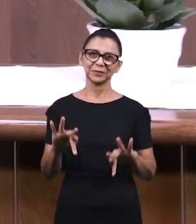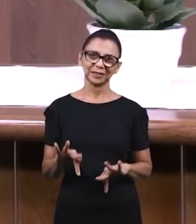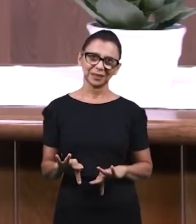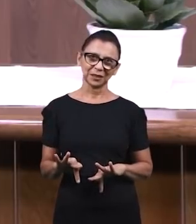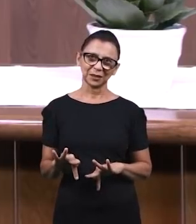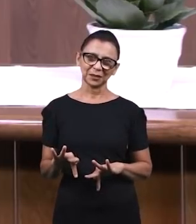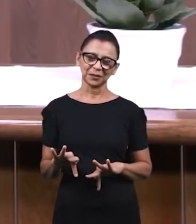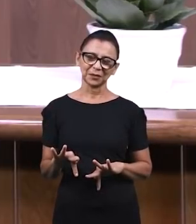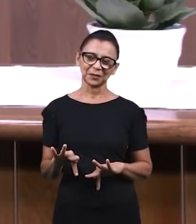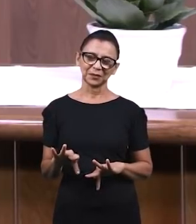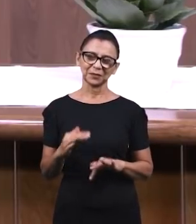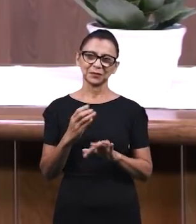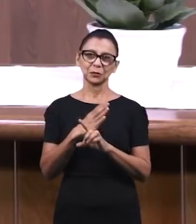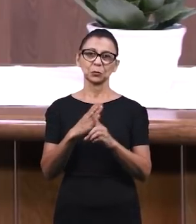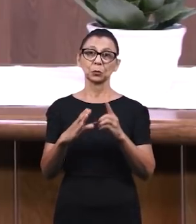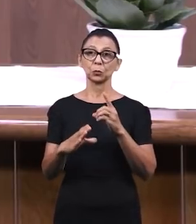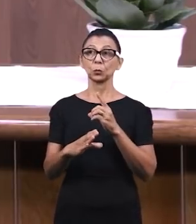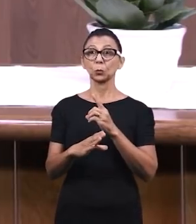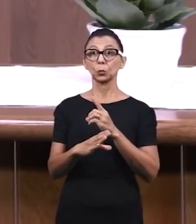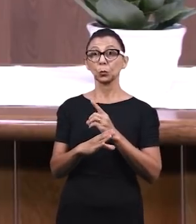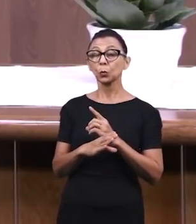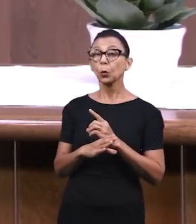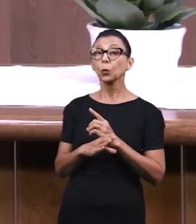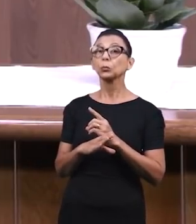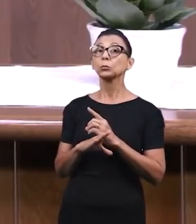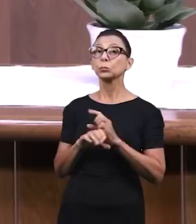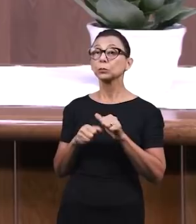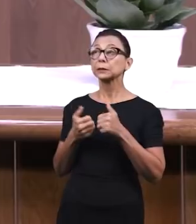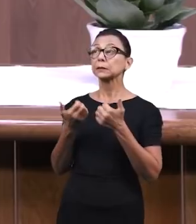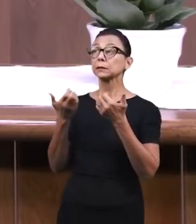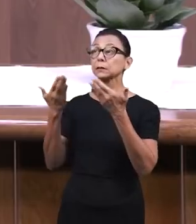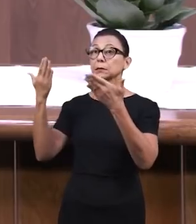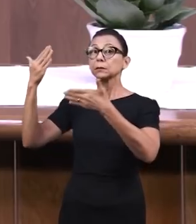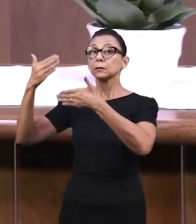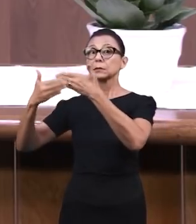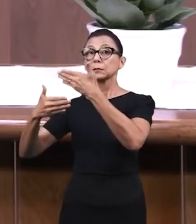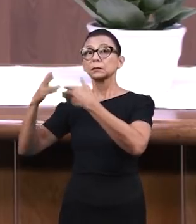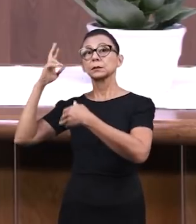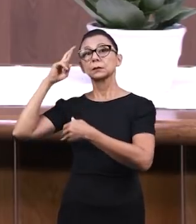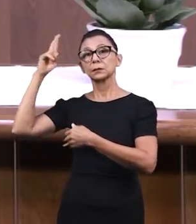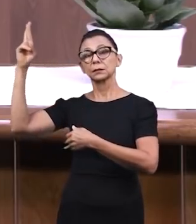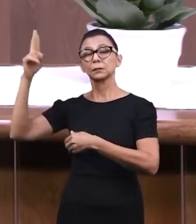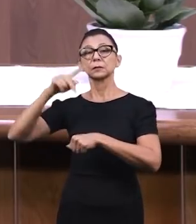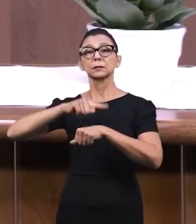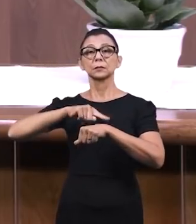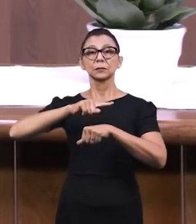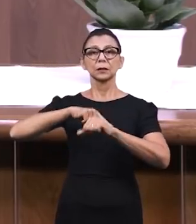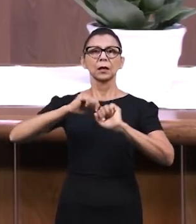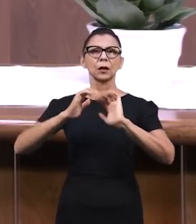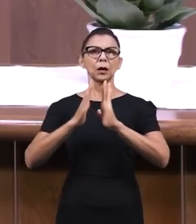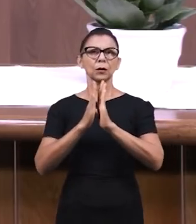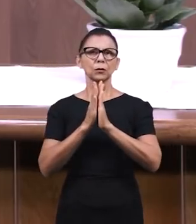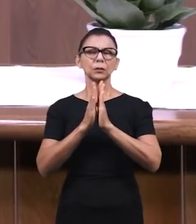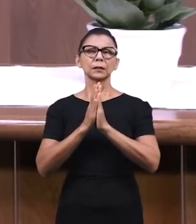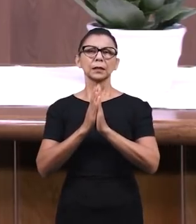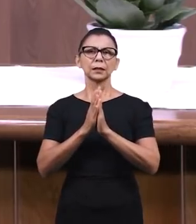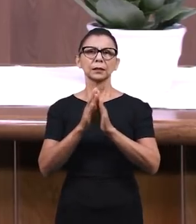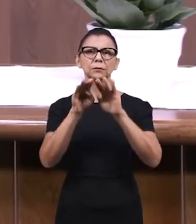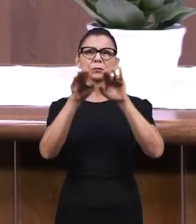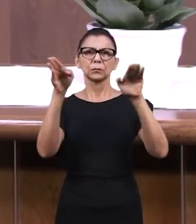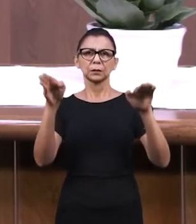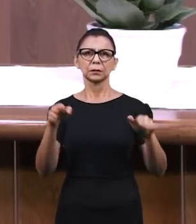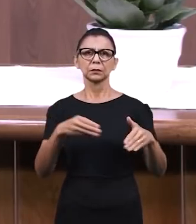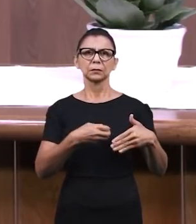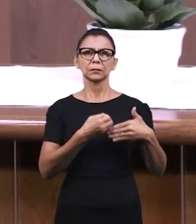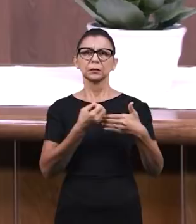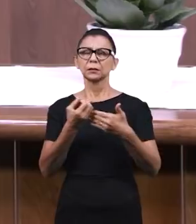nós estamos chegando ao final do nosso culto, desse culto que é colocado na presença de Deus, e nós vamos orar agora. Nós vamos